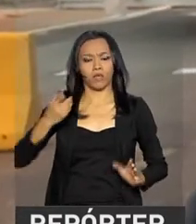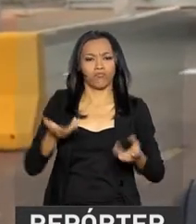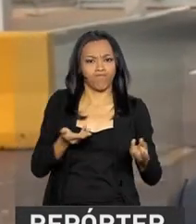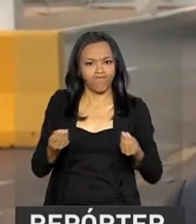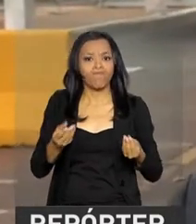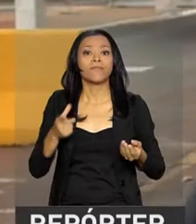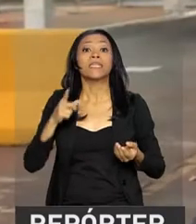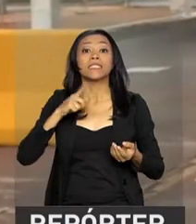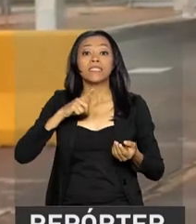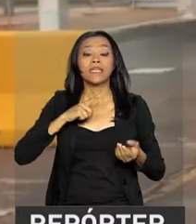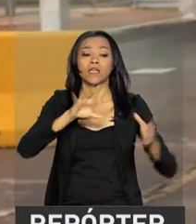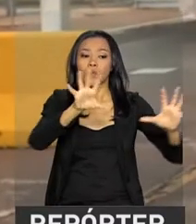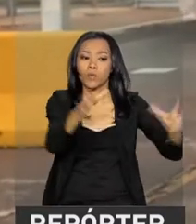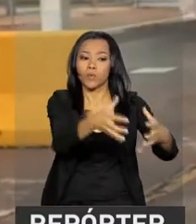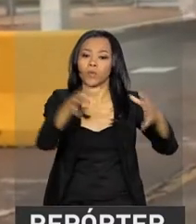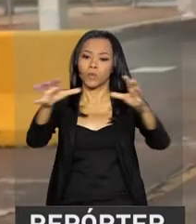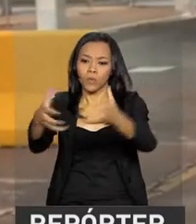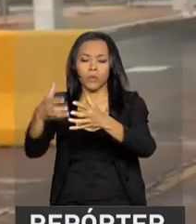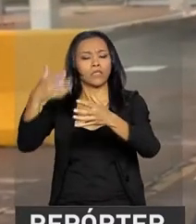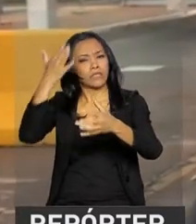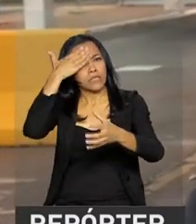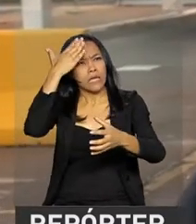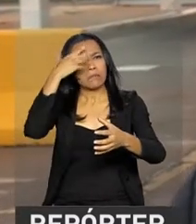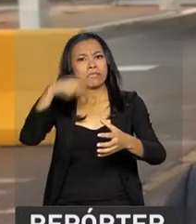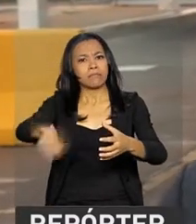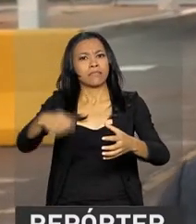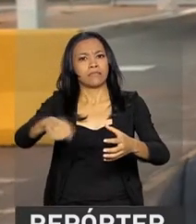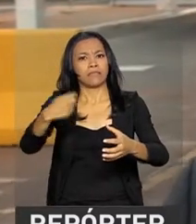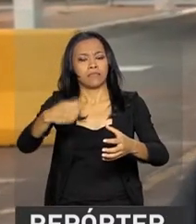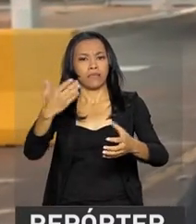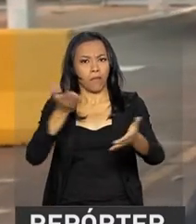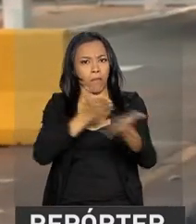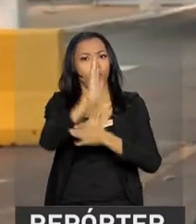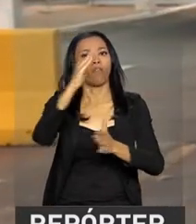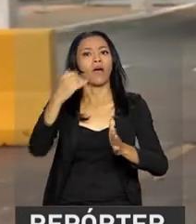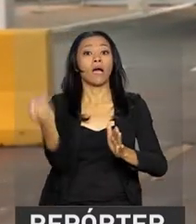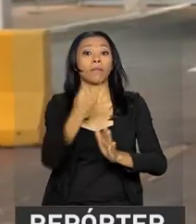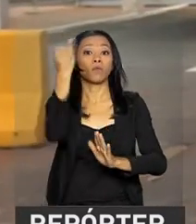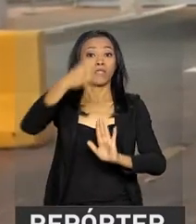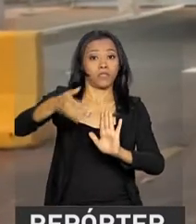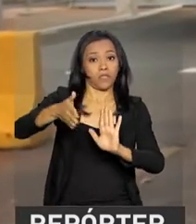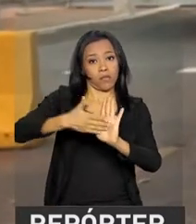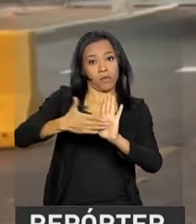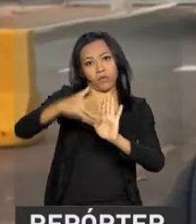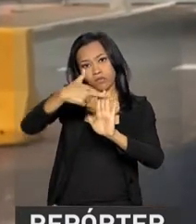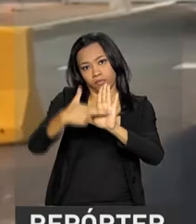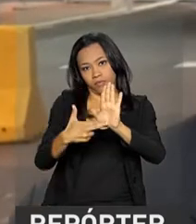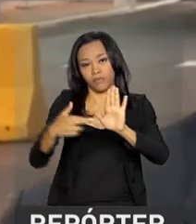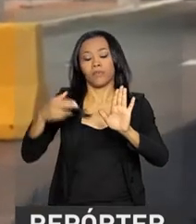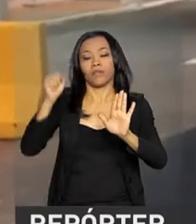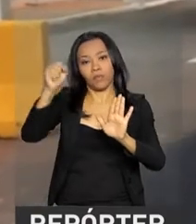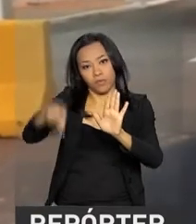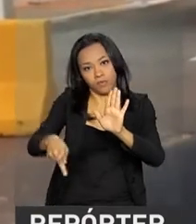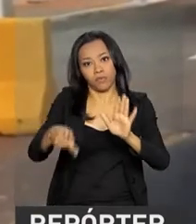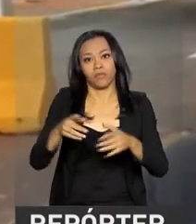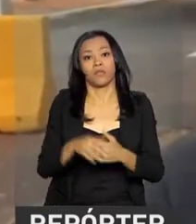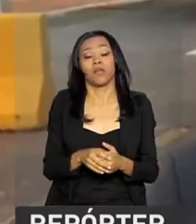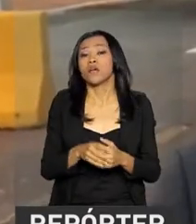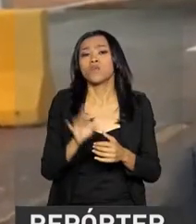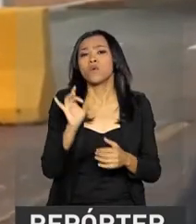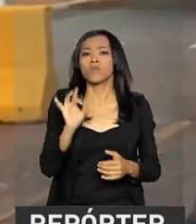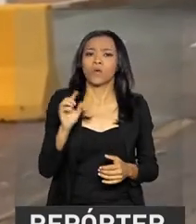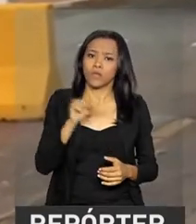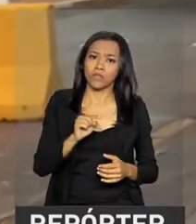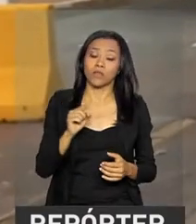parlamentares convencidos da importância da aprovação deste projeto que não é apenas a reforma da previdência na verdade está se